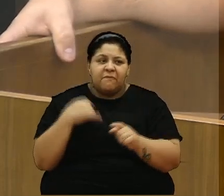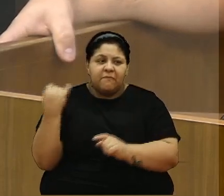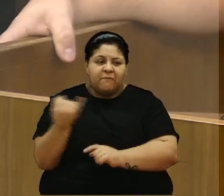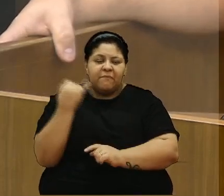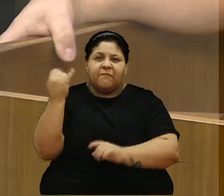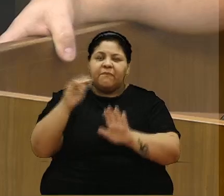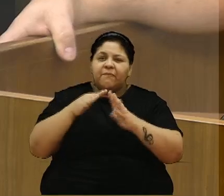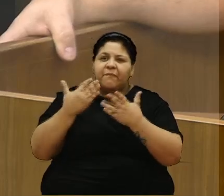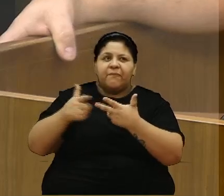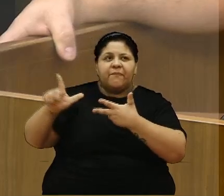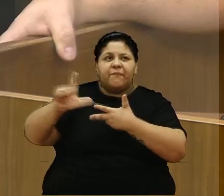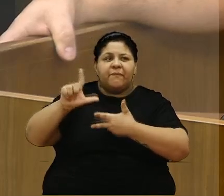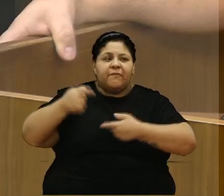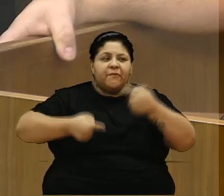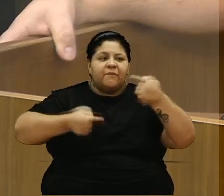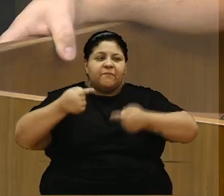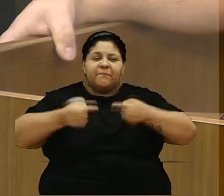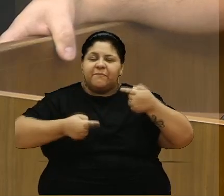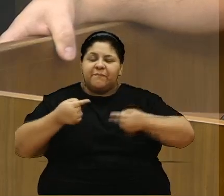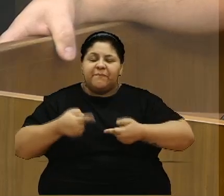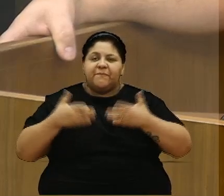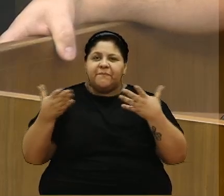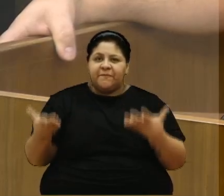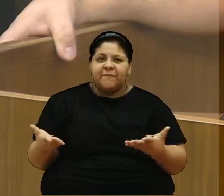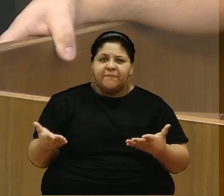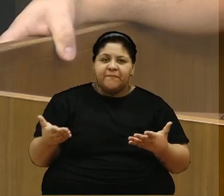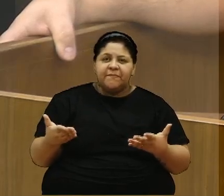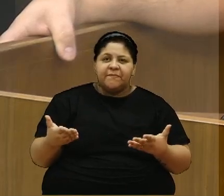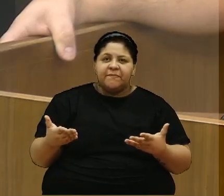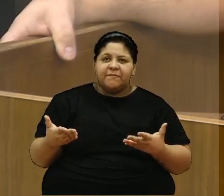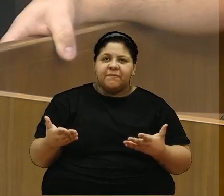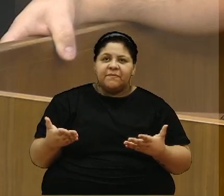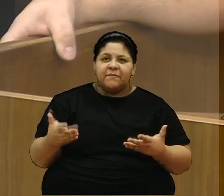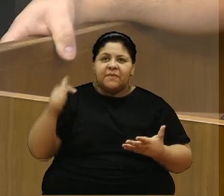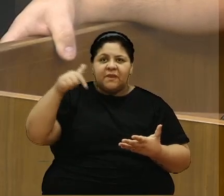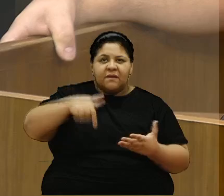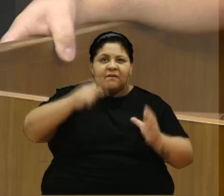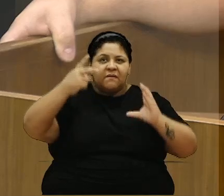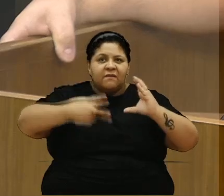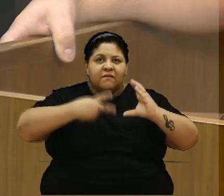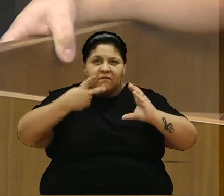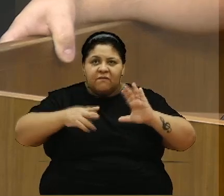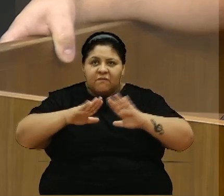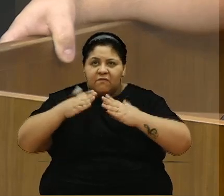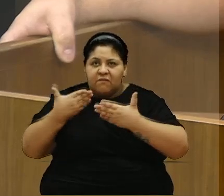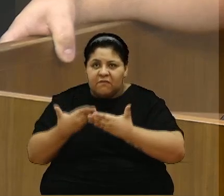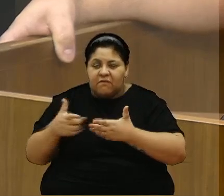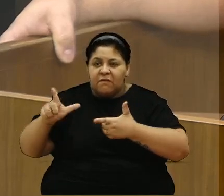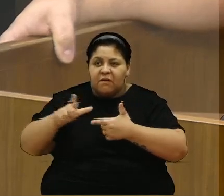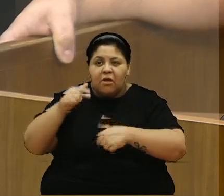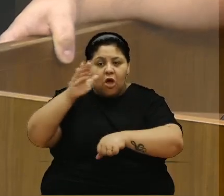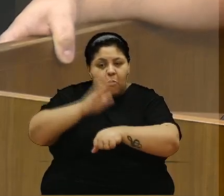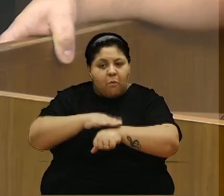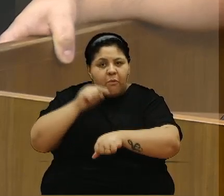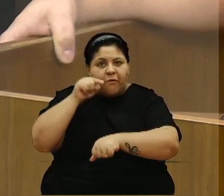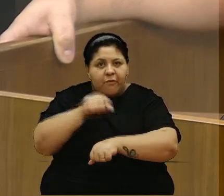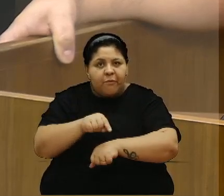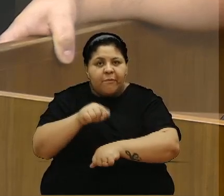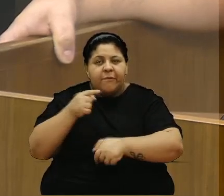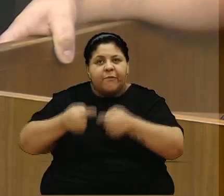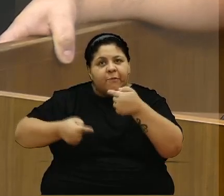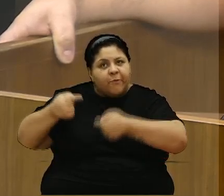Escola Legislativa de debater essa questão aqui na Câmara. A Escola Legislativa é um bom momento para isso, para a gente